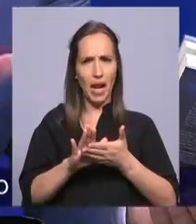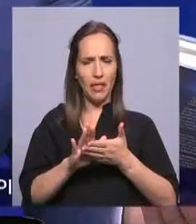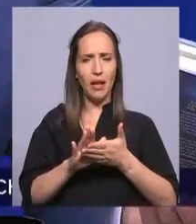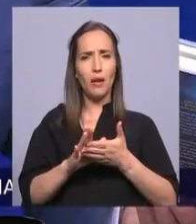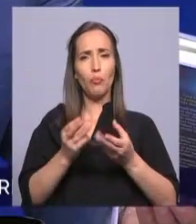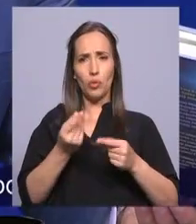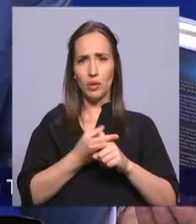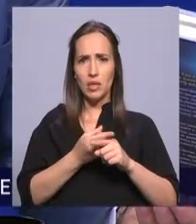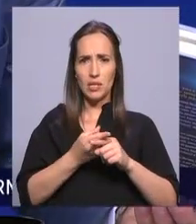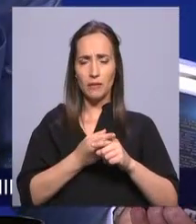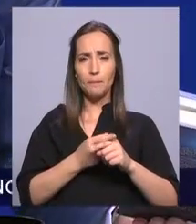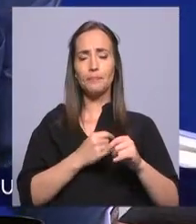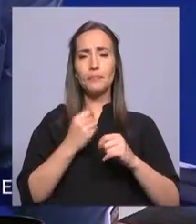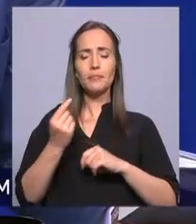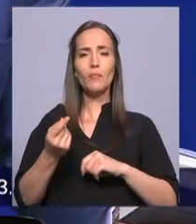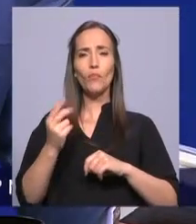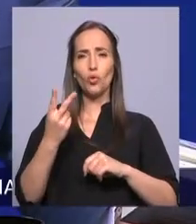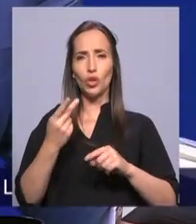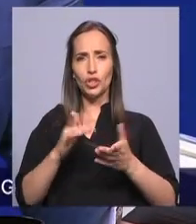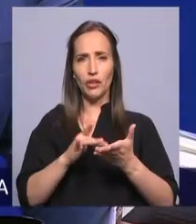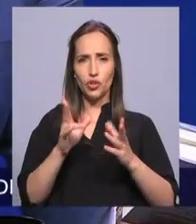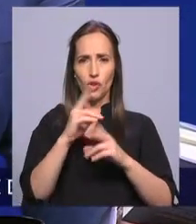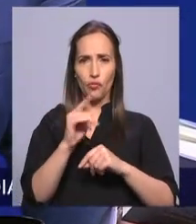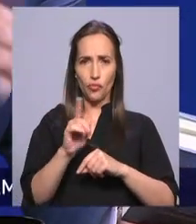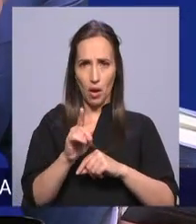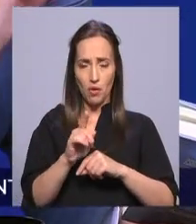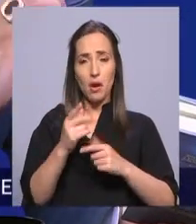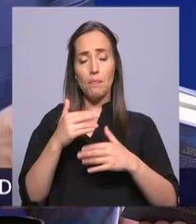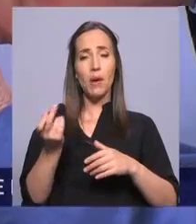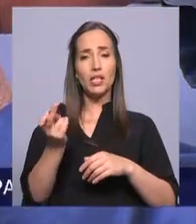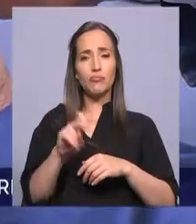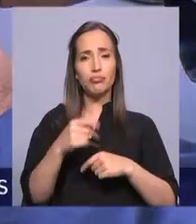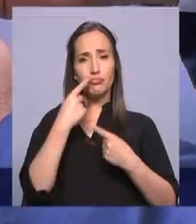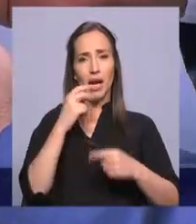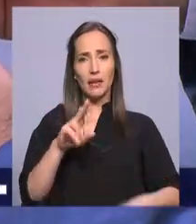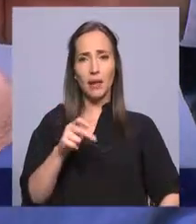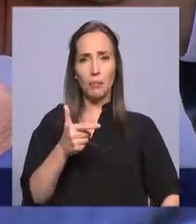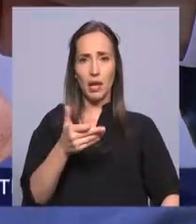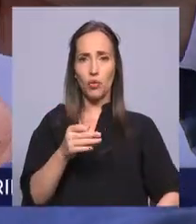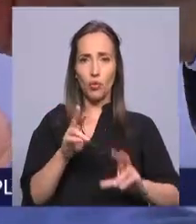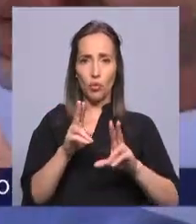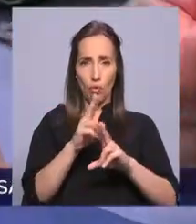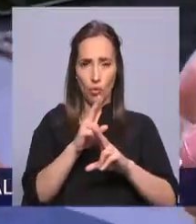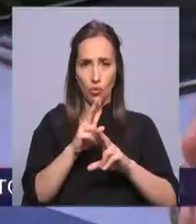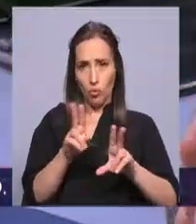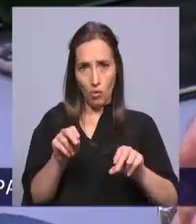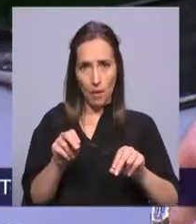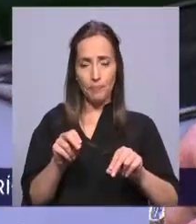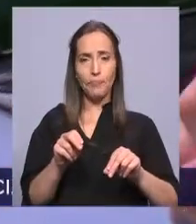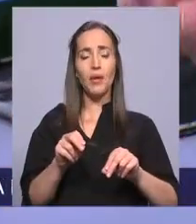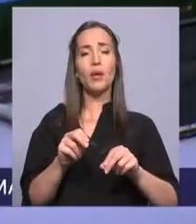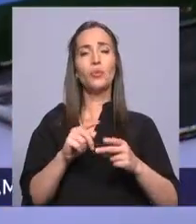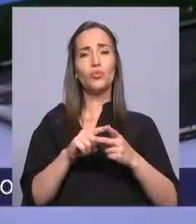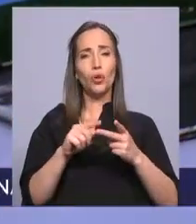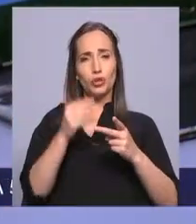vista. Depois, 2 livros que não são novidade, mas nunca vieram aqui à RTP, e são 2 sugestões também para as